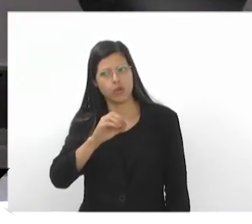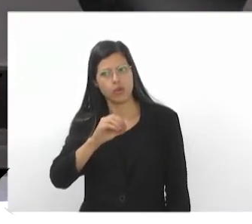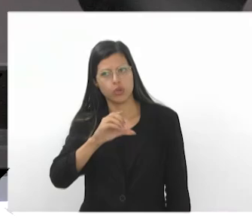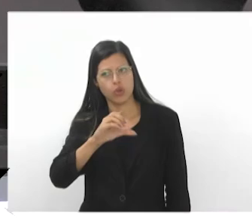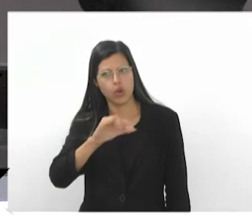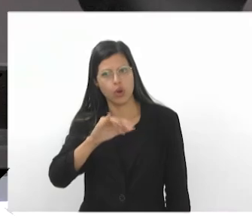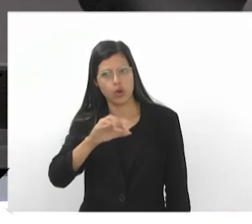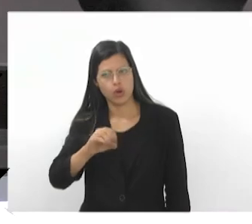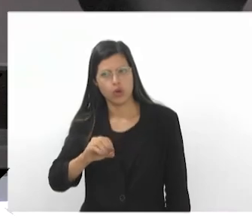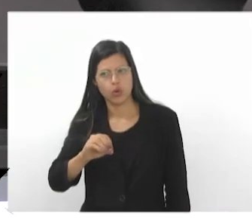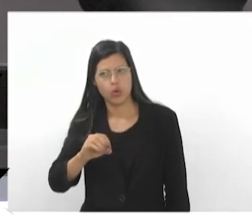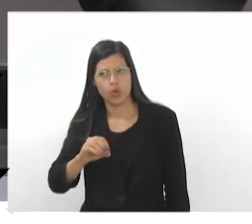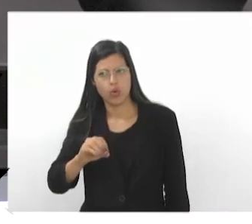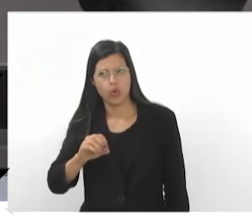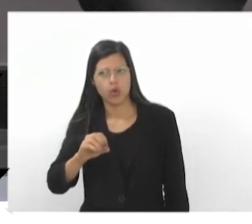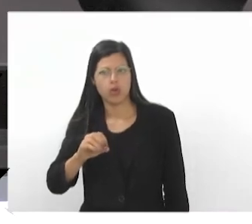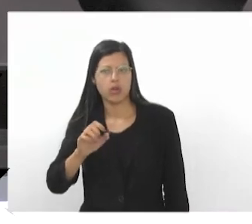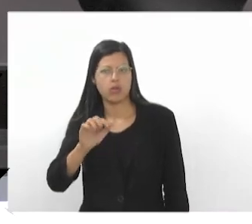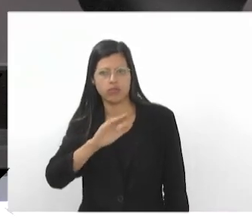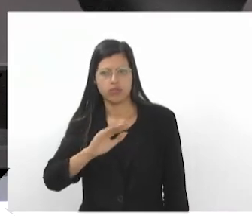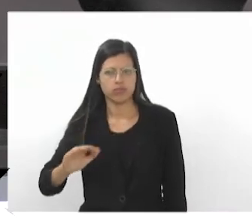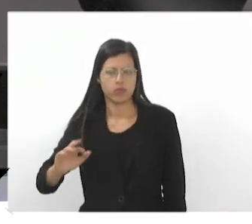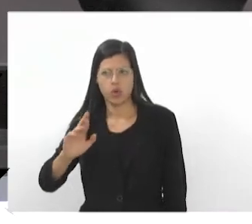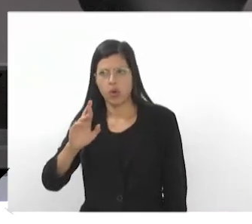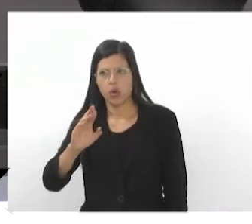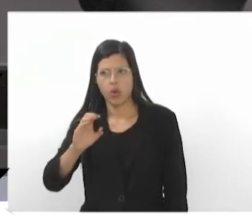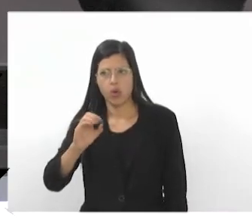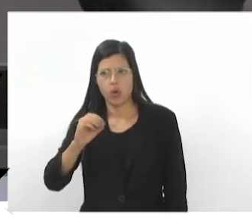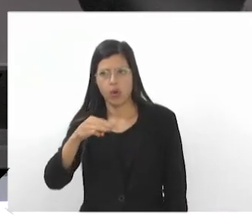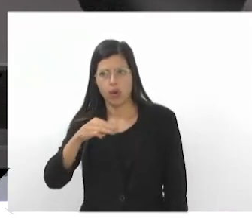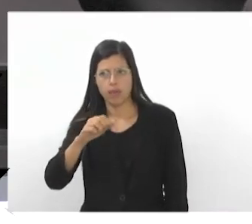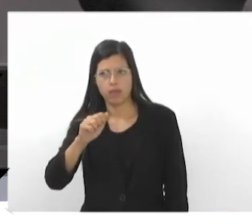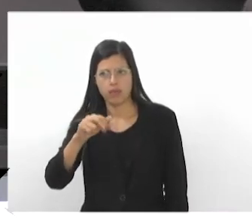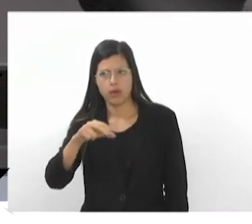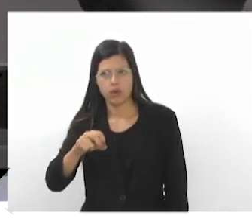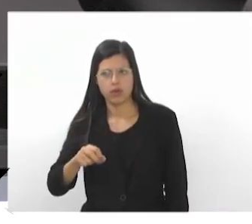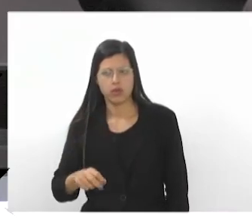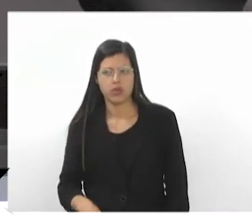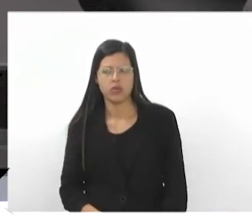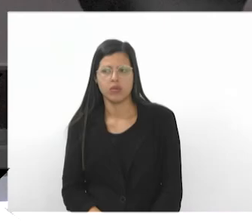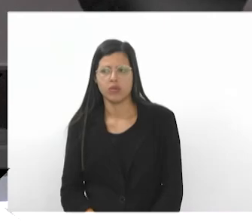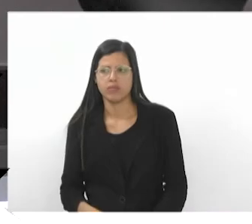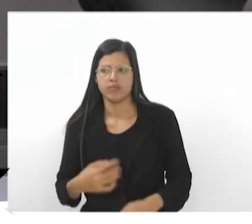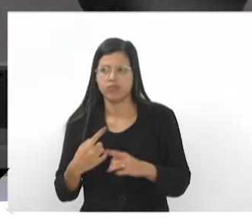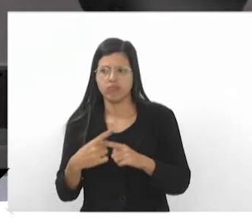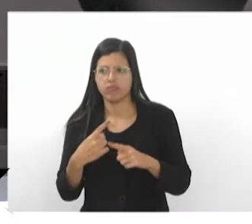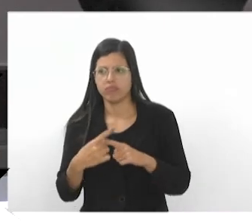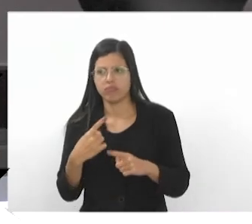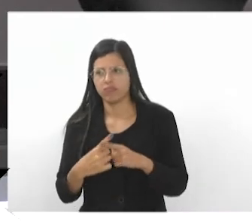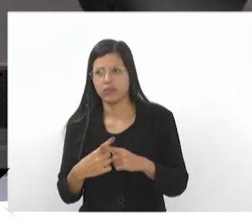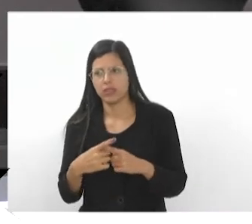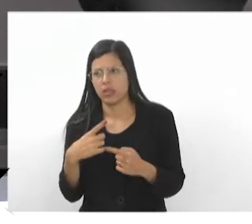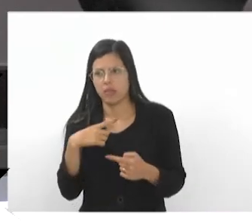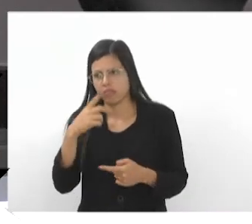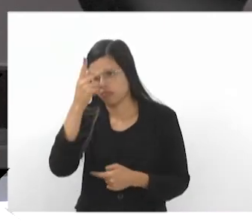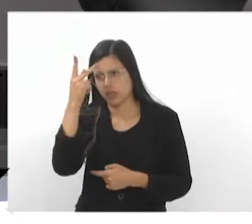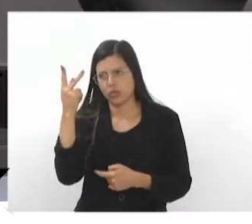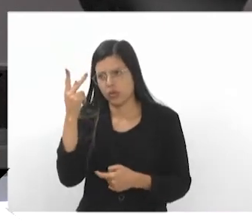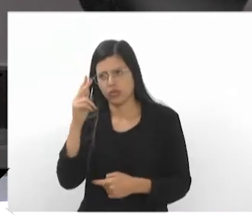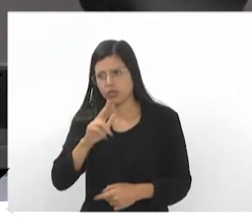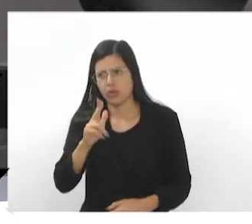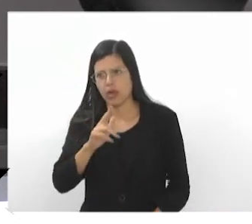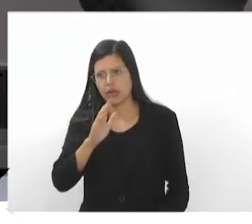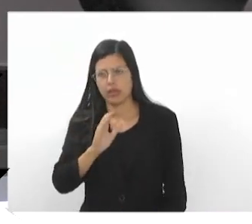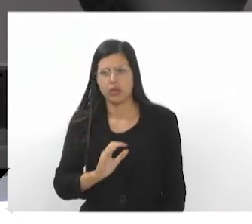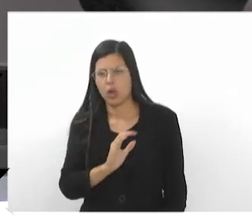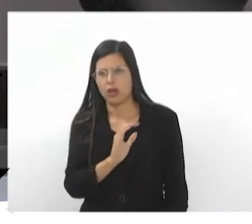Católico. Só vai à missa? Não. Não, mas essa sou aí não é... comunga, sou crismado, você é batizado. Não. Não,